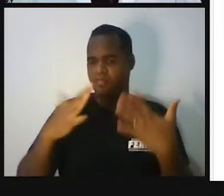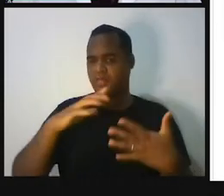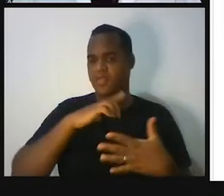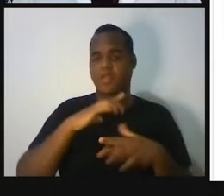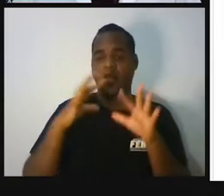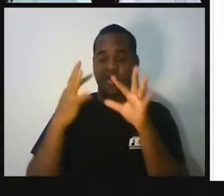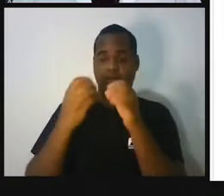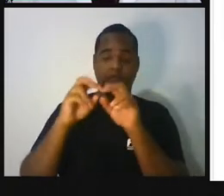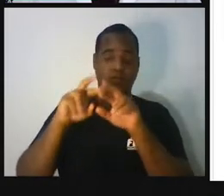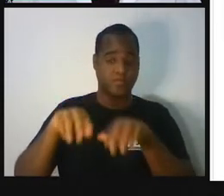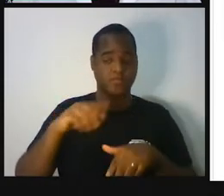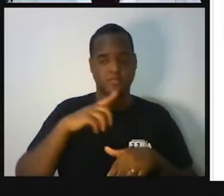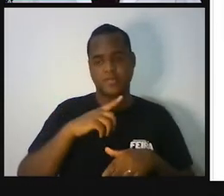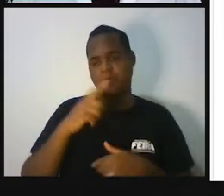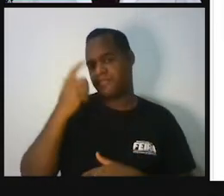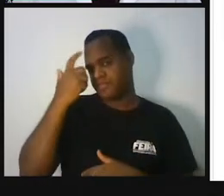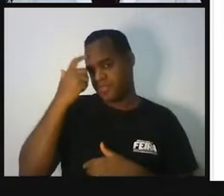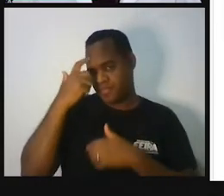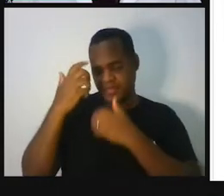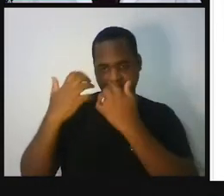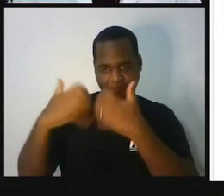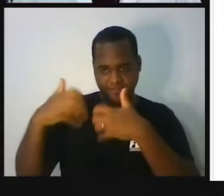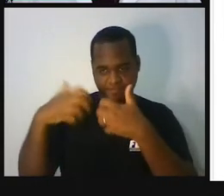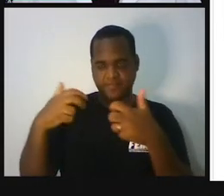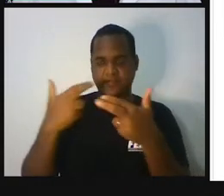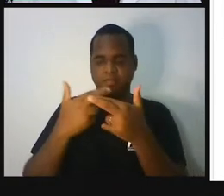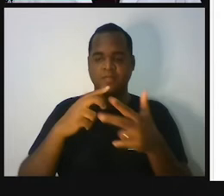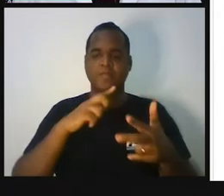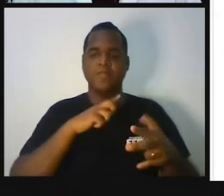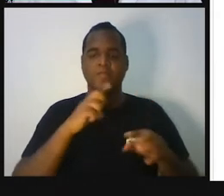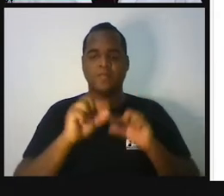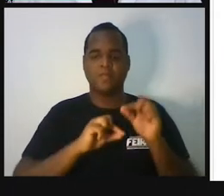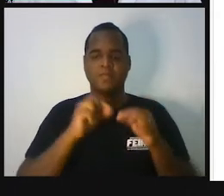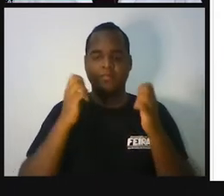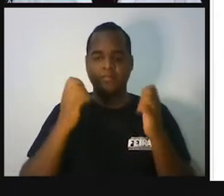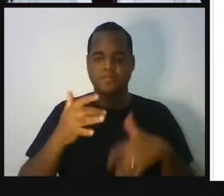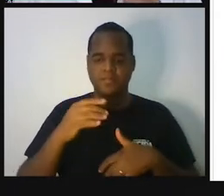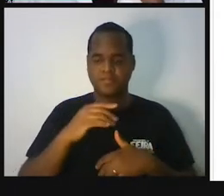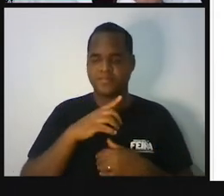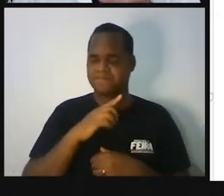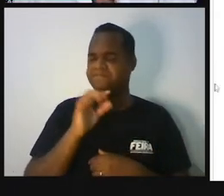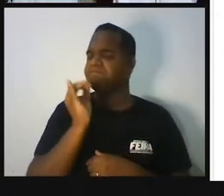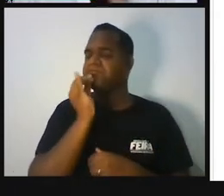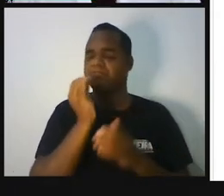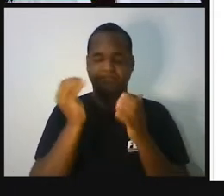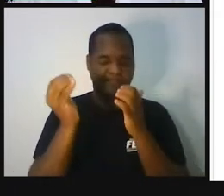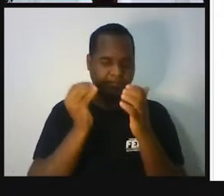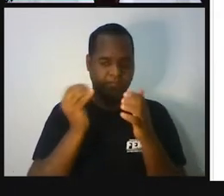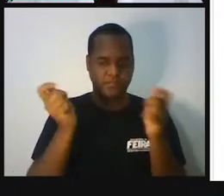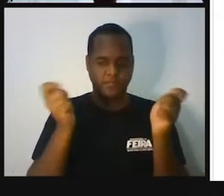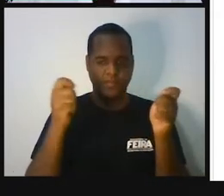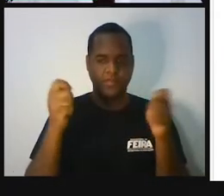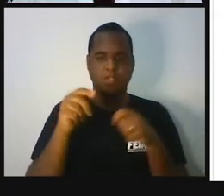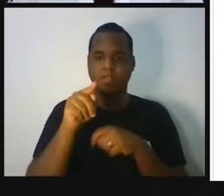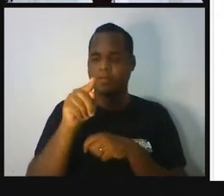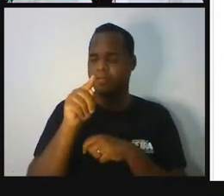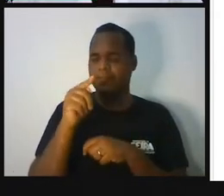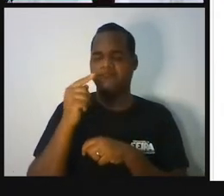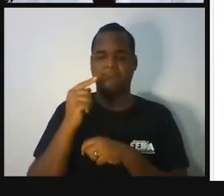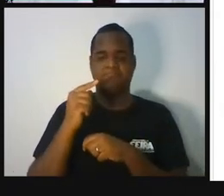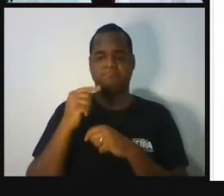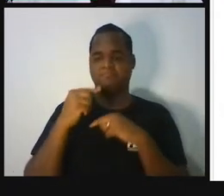dessa coisa toda eu queria pensar com você em outra situação certo mas por exemplo uma